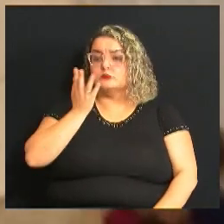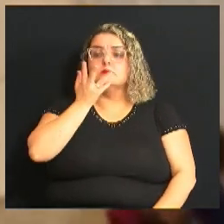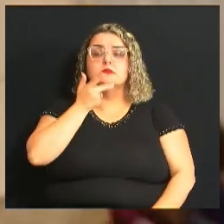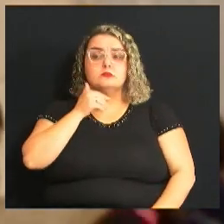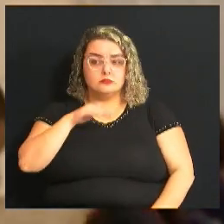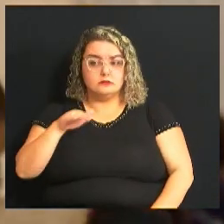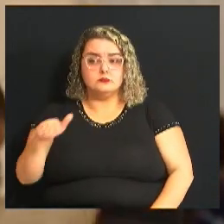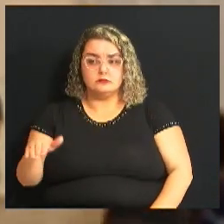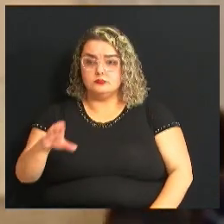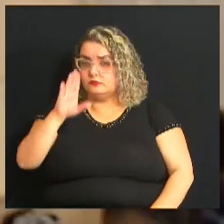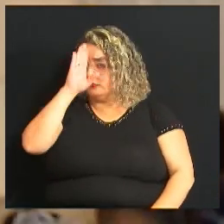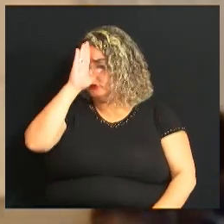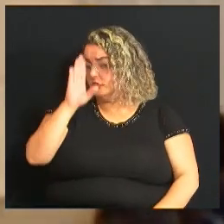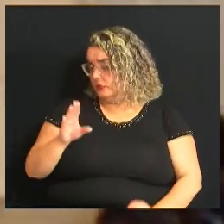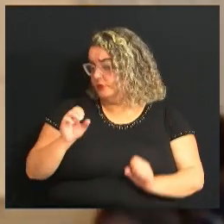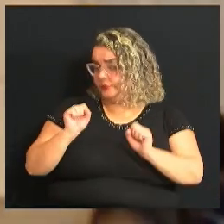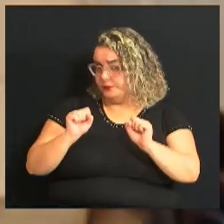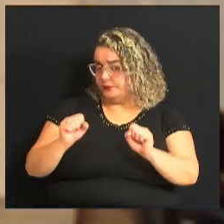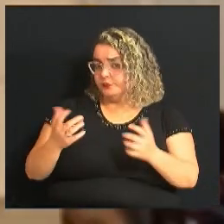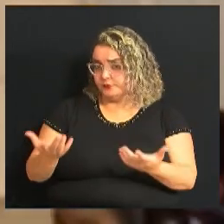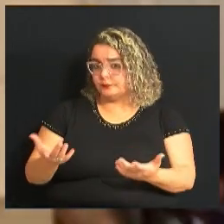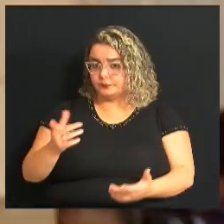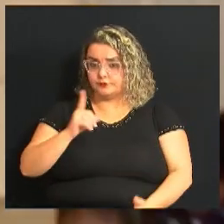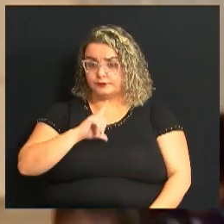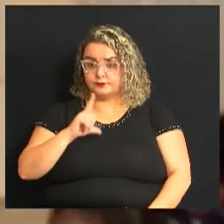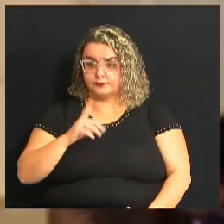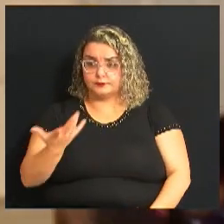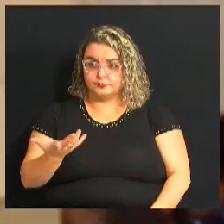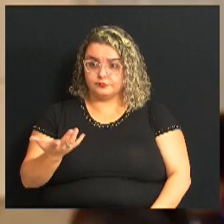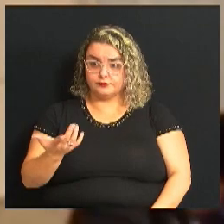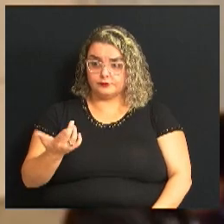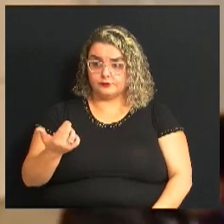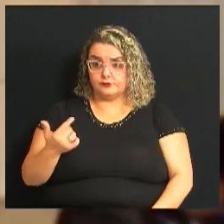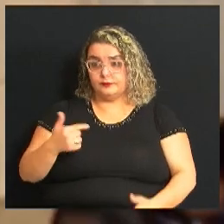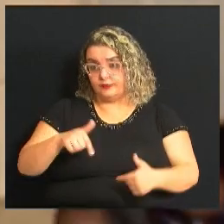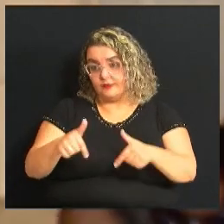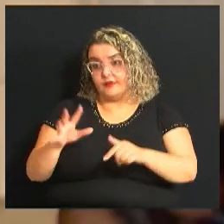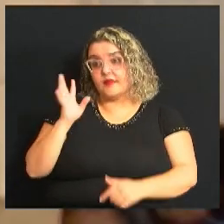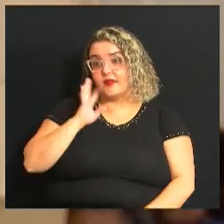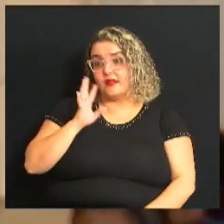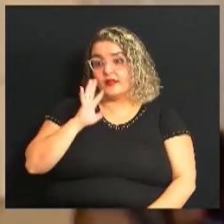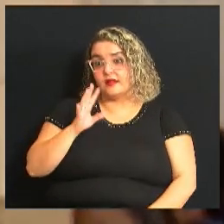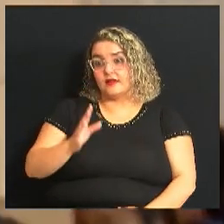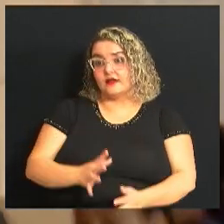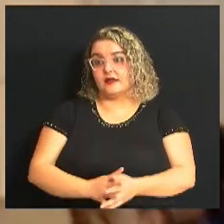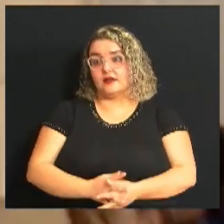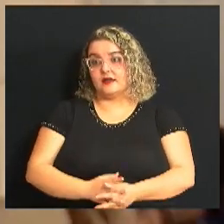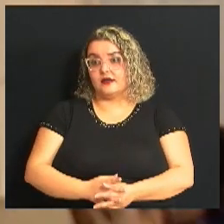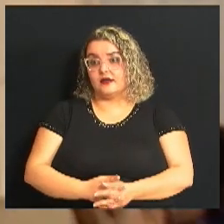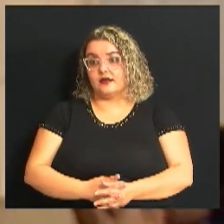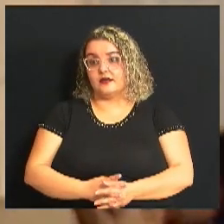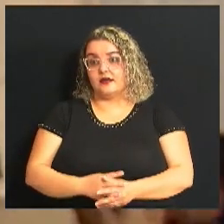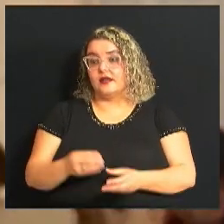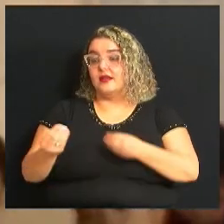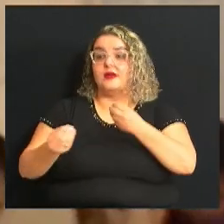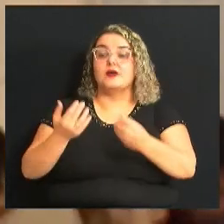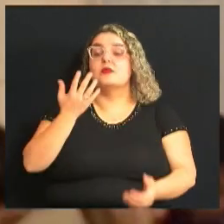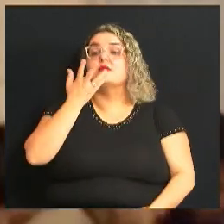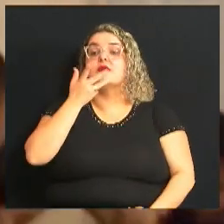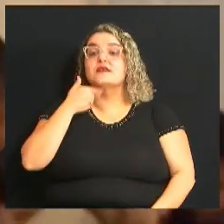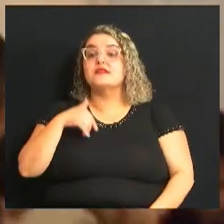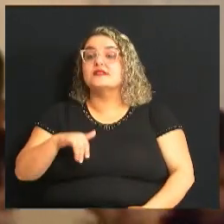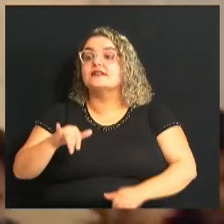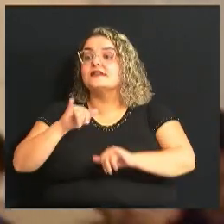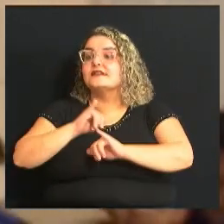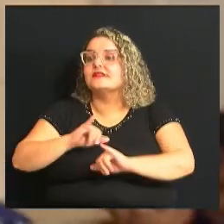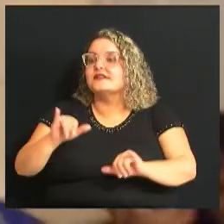né, principalmente, pudessem ter um trabalho legal, né? Bom, como que as crianças estão repercutindo aí? Conta